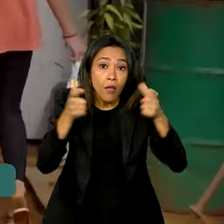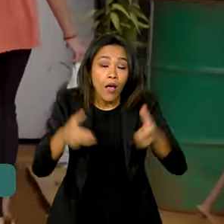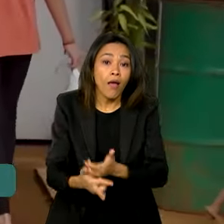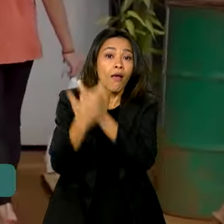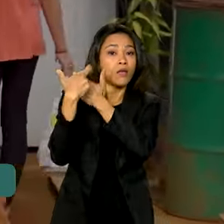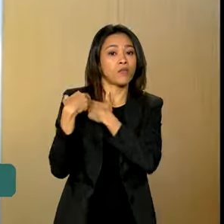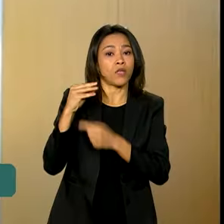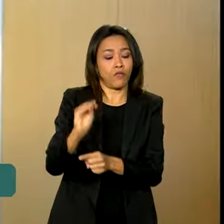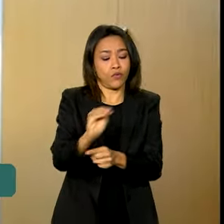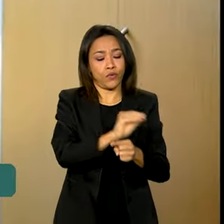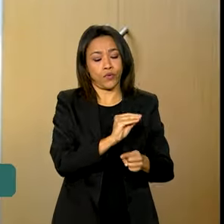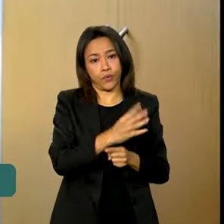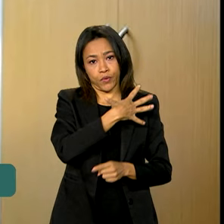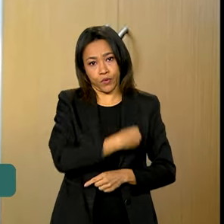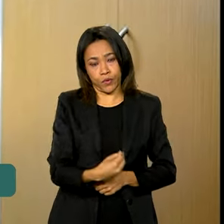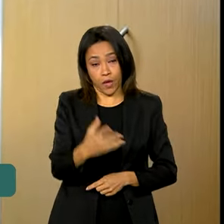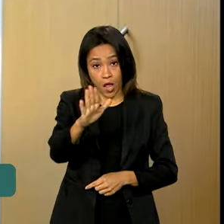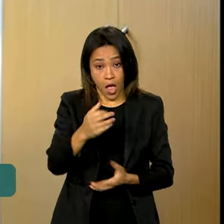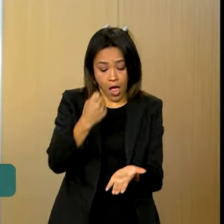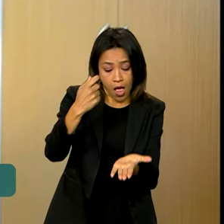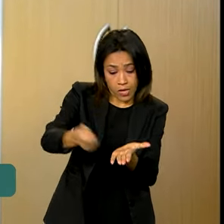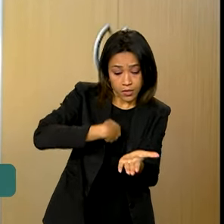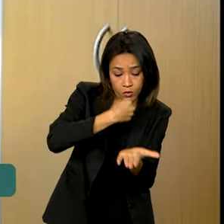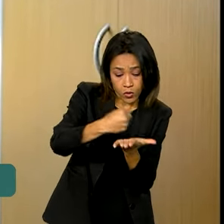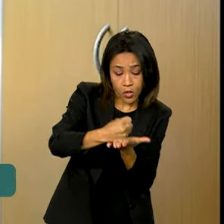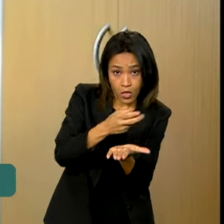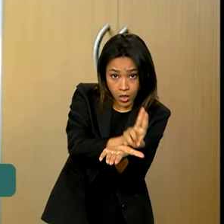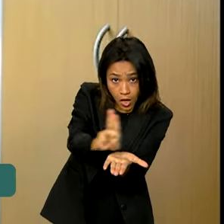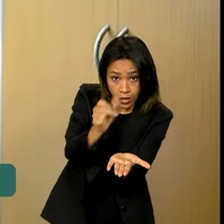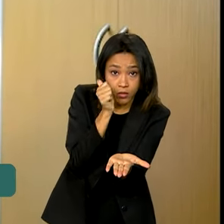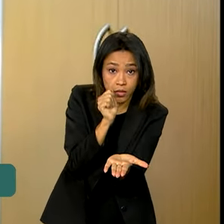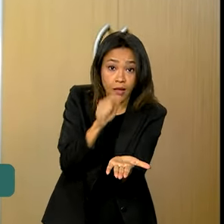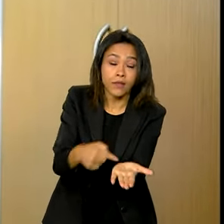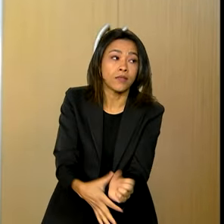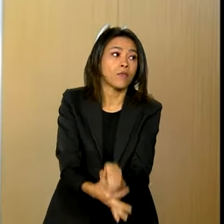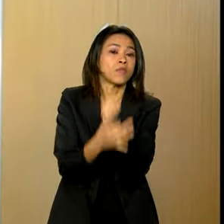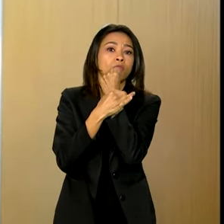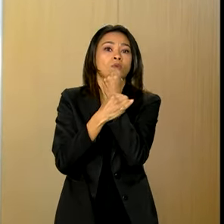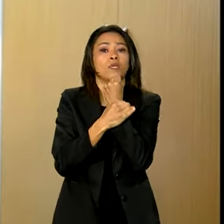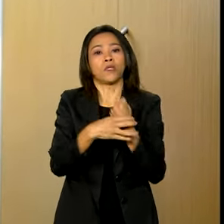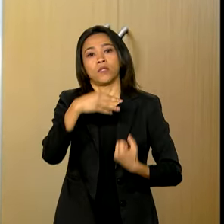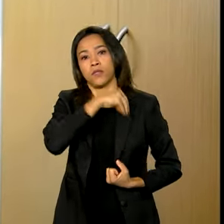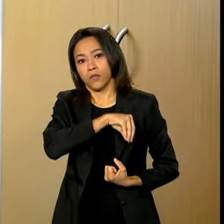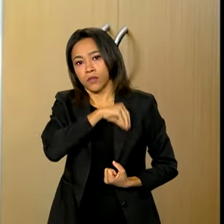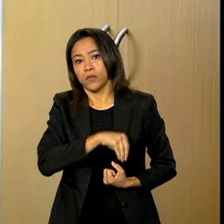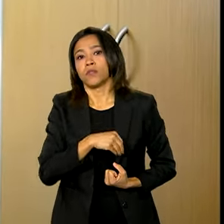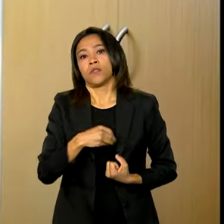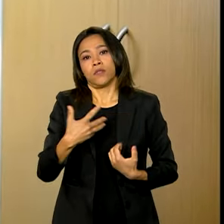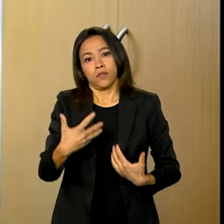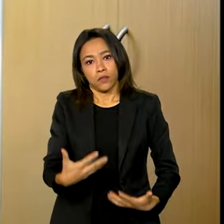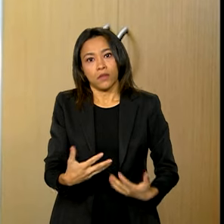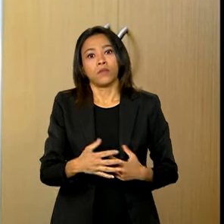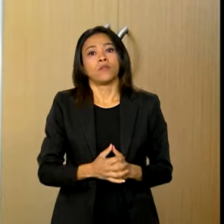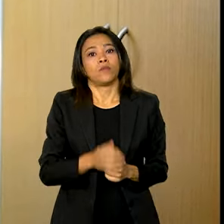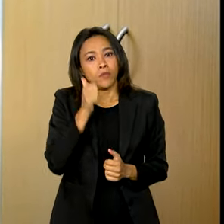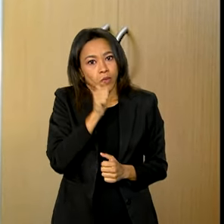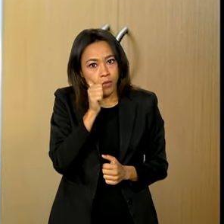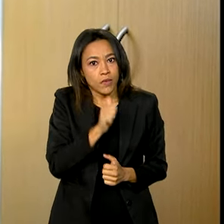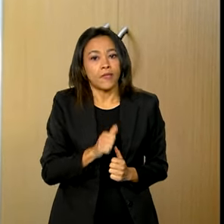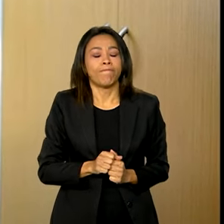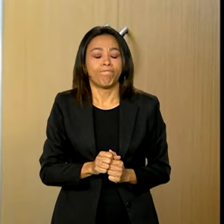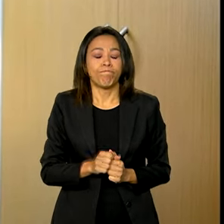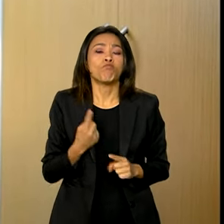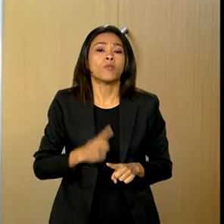dos filhos. A assinatura do contrato em nome da mulher traz uma estabilidade financeira e uma segurança importante. Lembrando